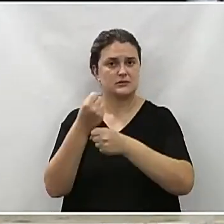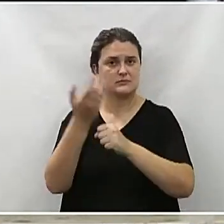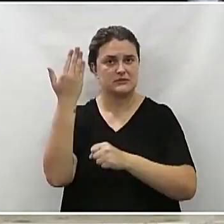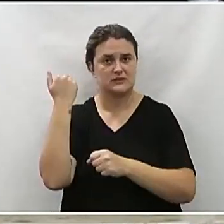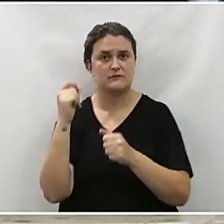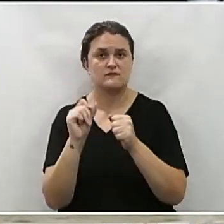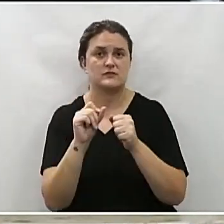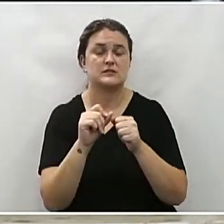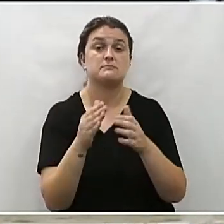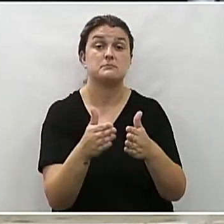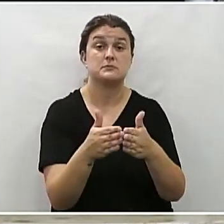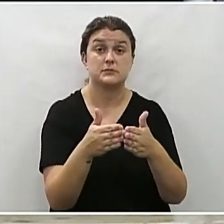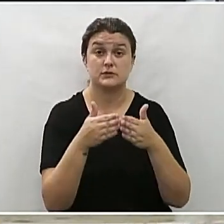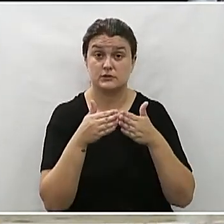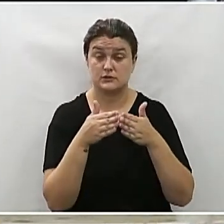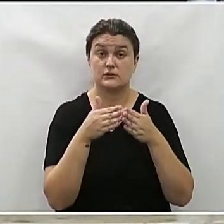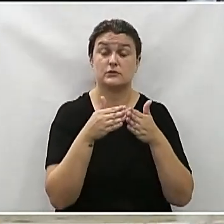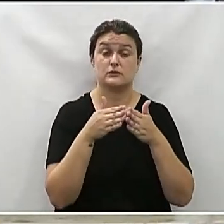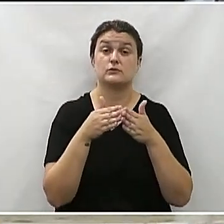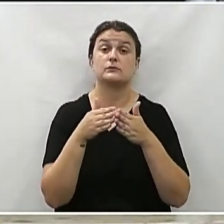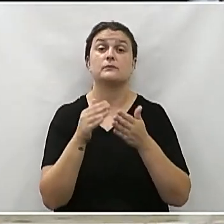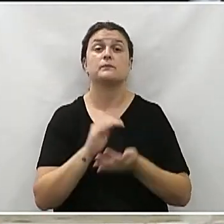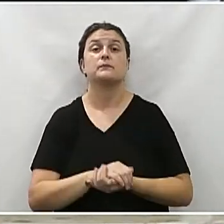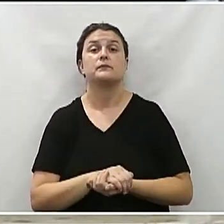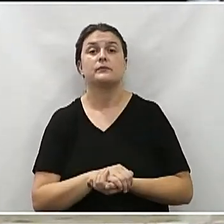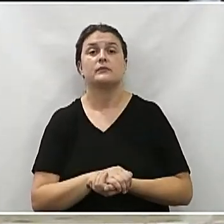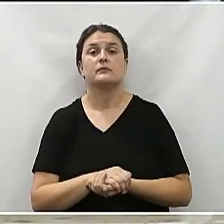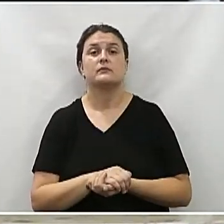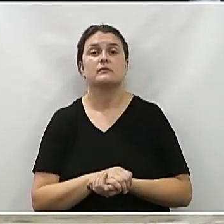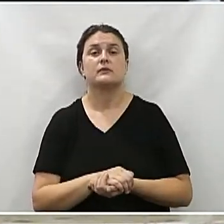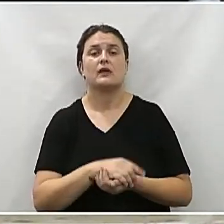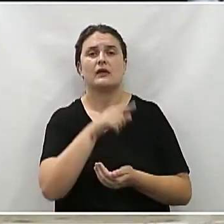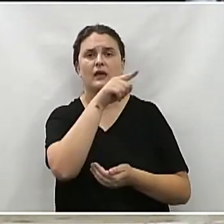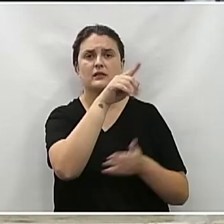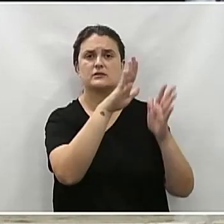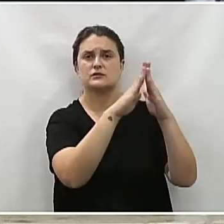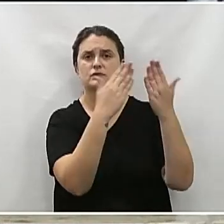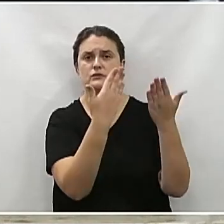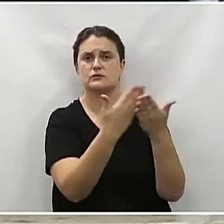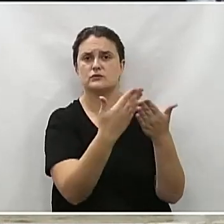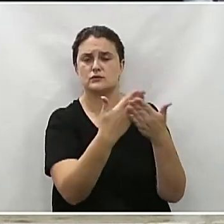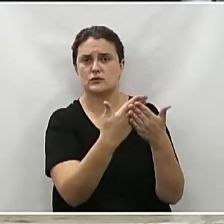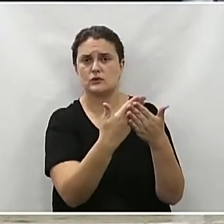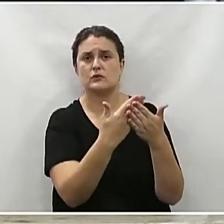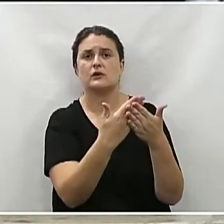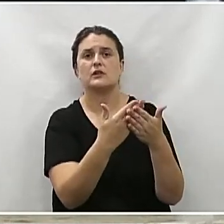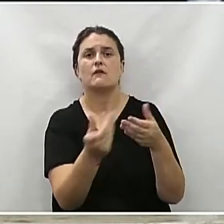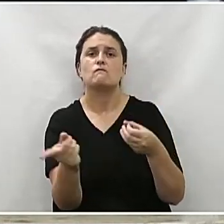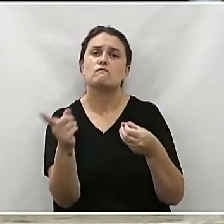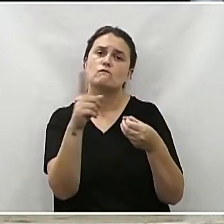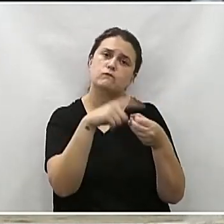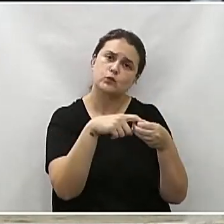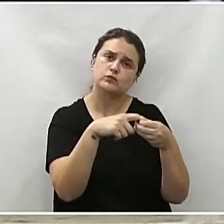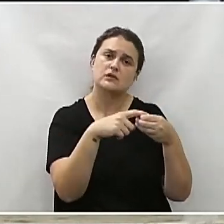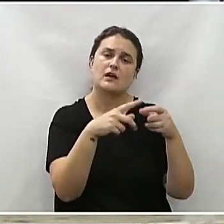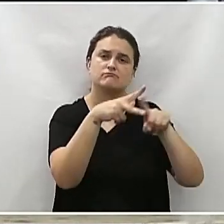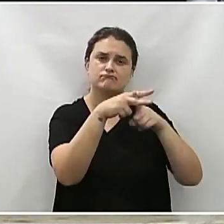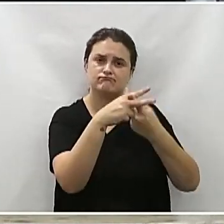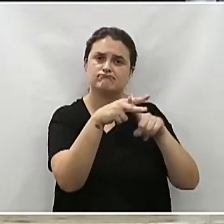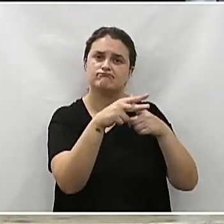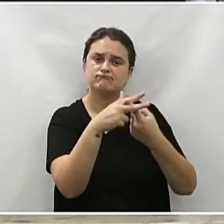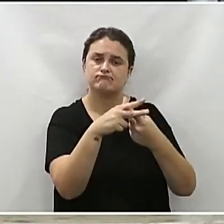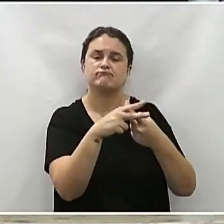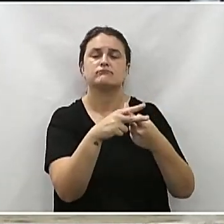entrei com pedido através de uma indicação para que aquela escola pudesse, o CEMEI pudesse voltar às suas reformas